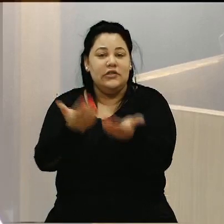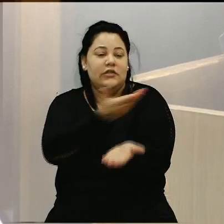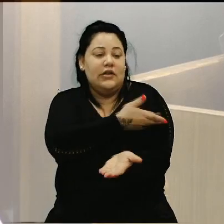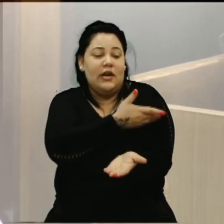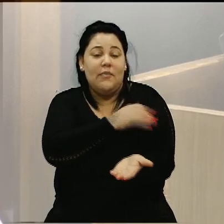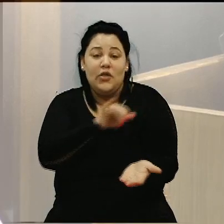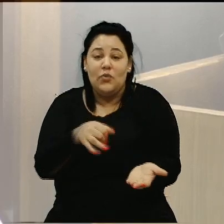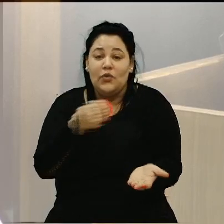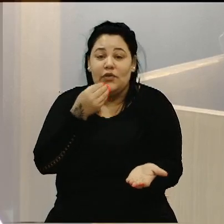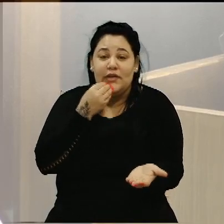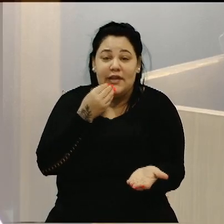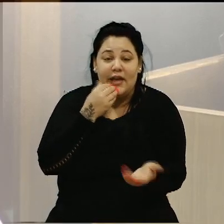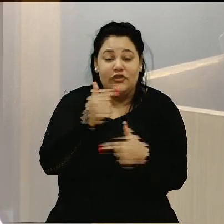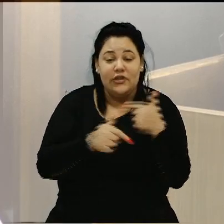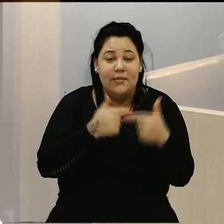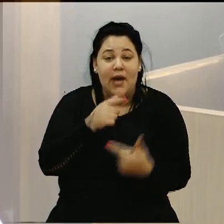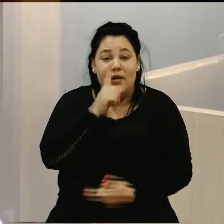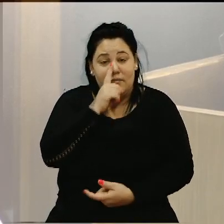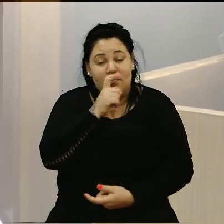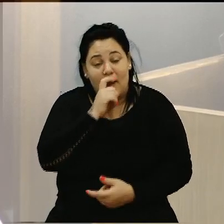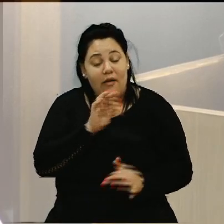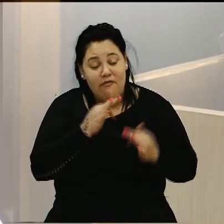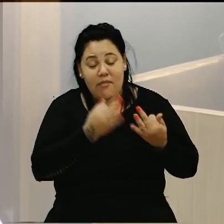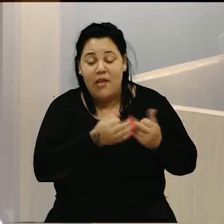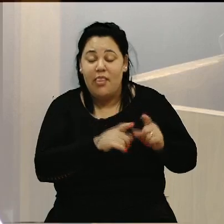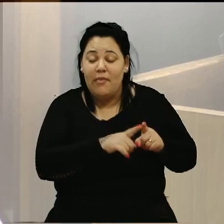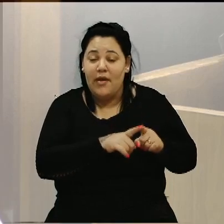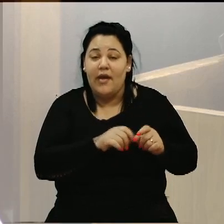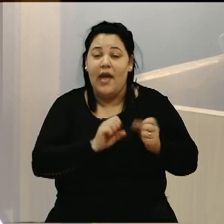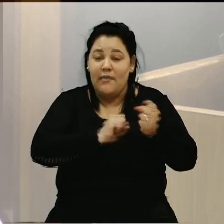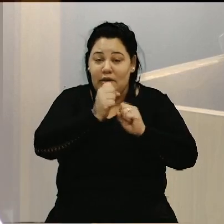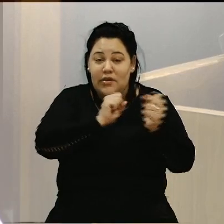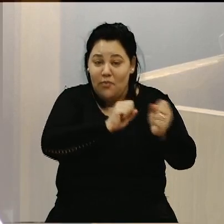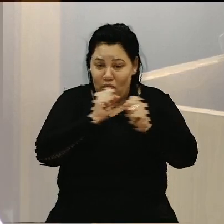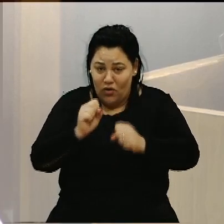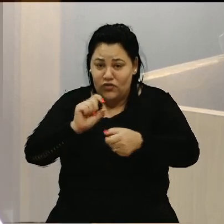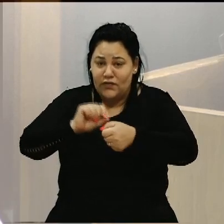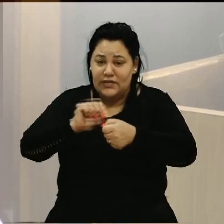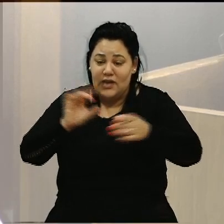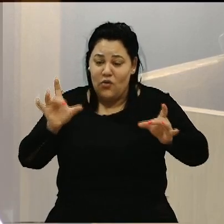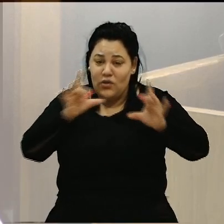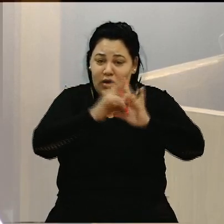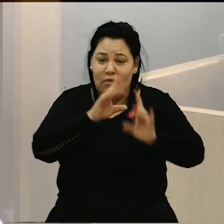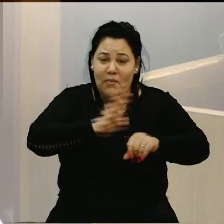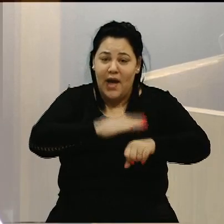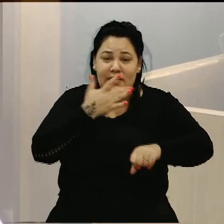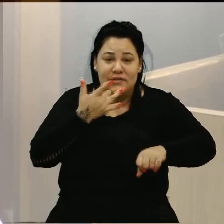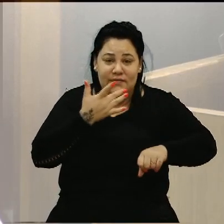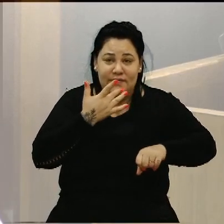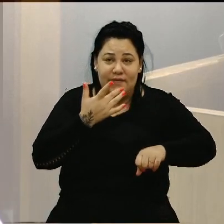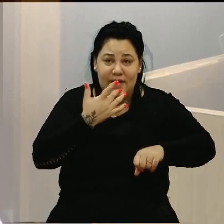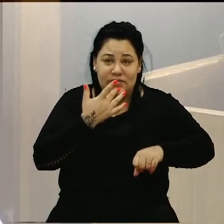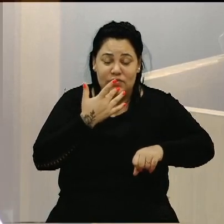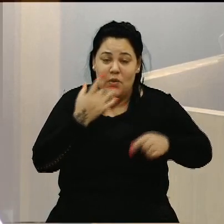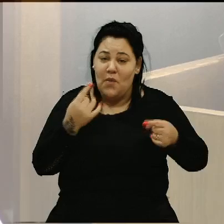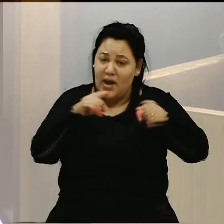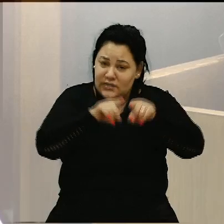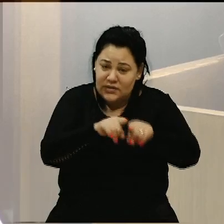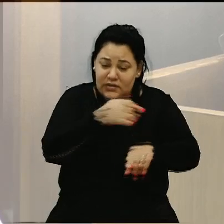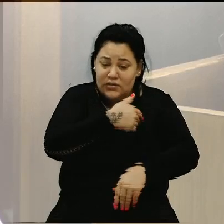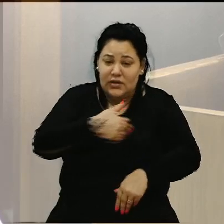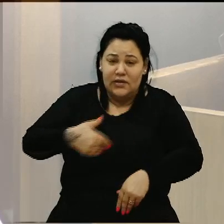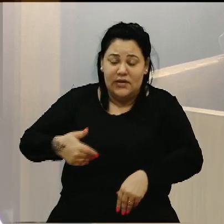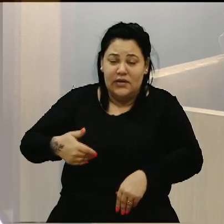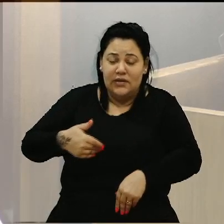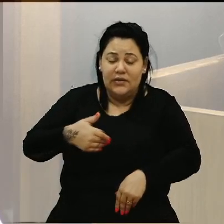oportunidades de emprego para os pais. Empresas podem facilitar parcerias entre escolas públicas e universidades para programas